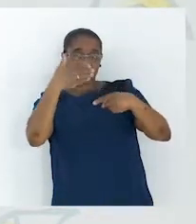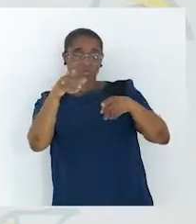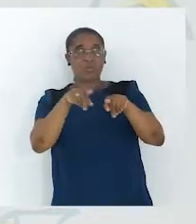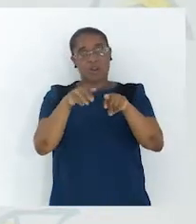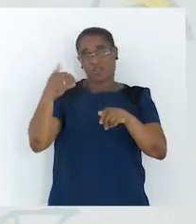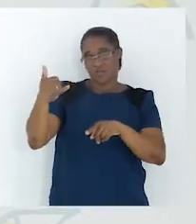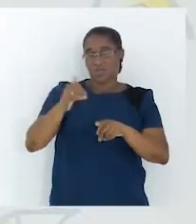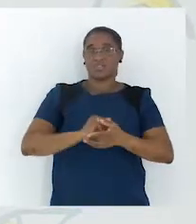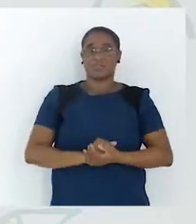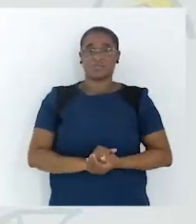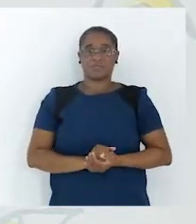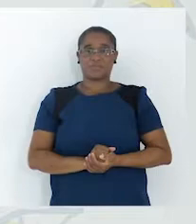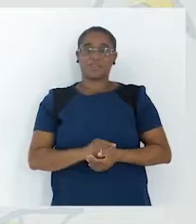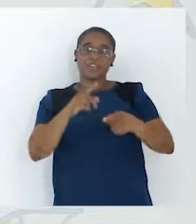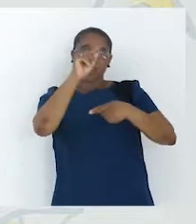dois